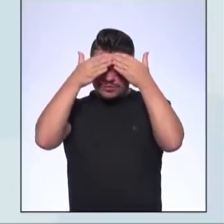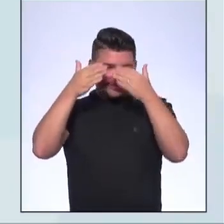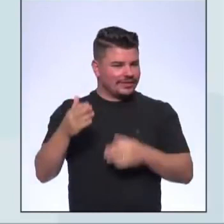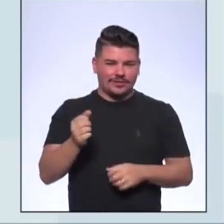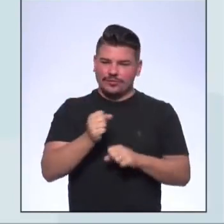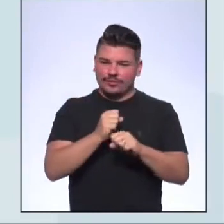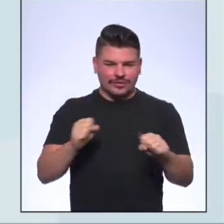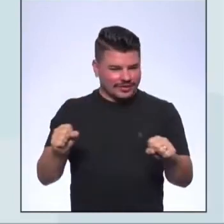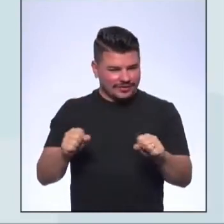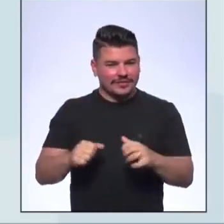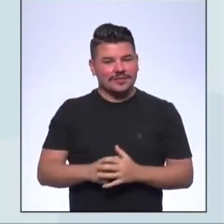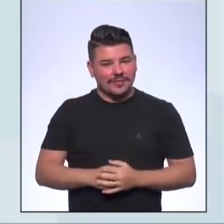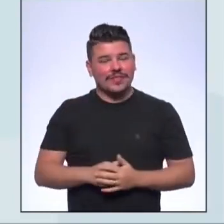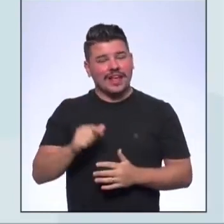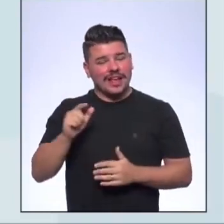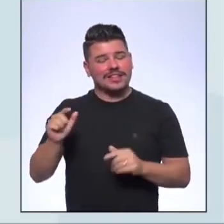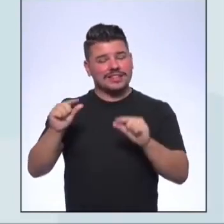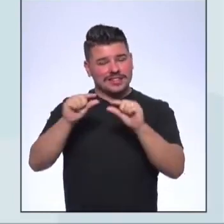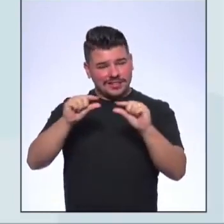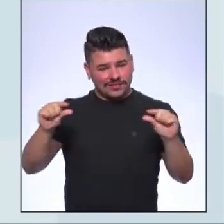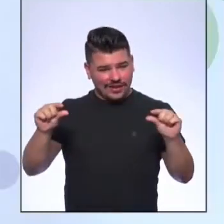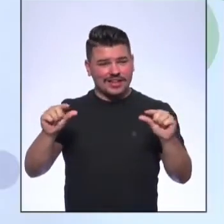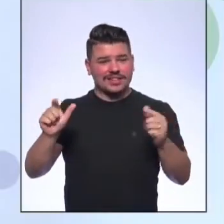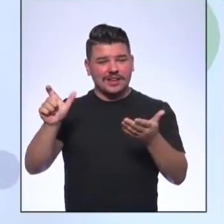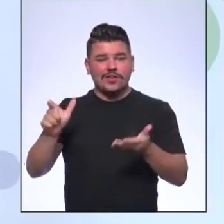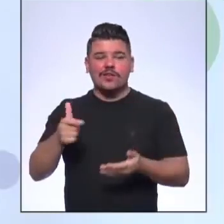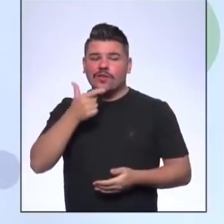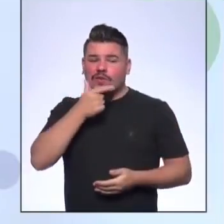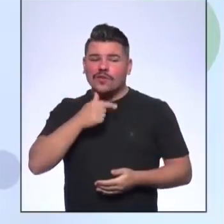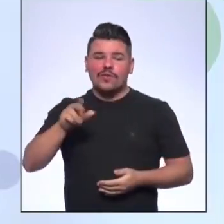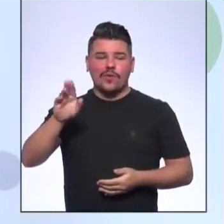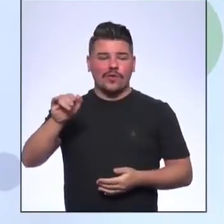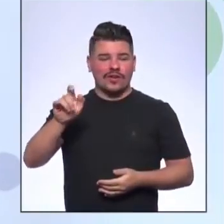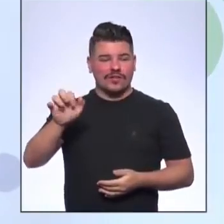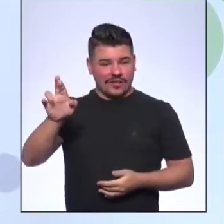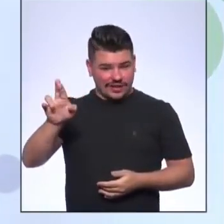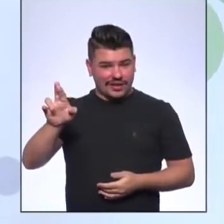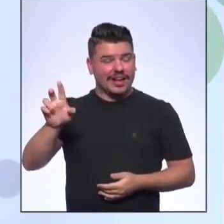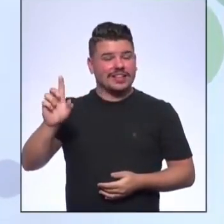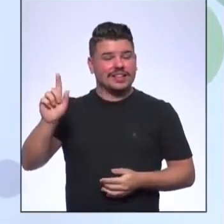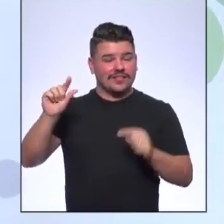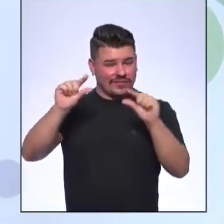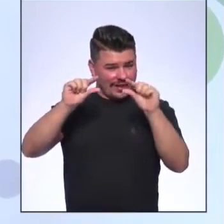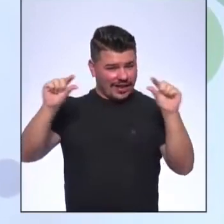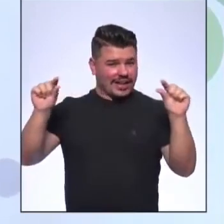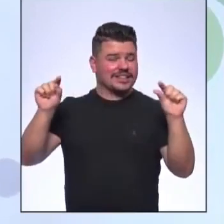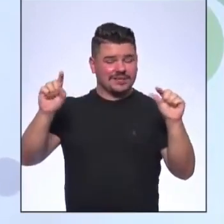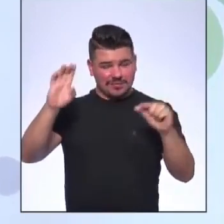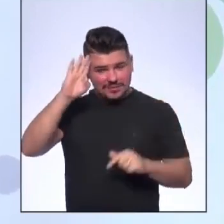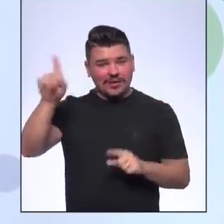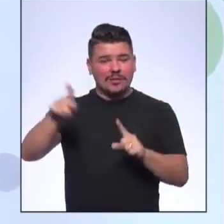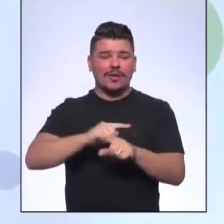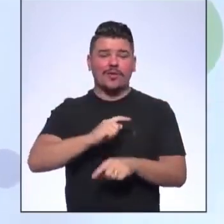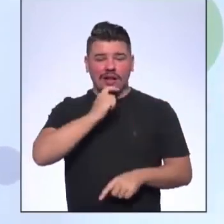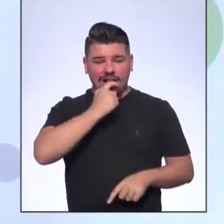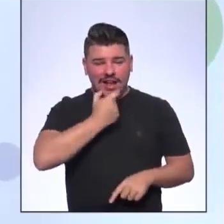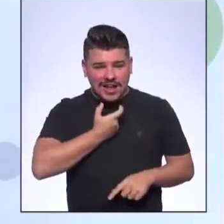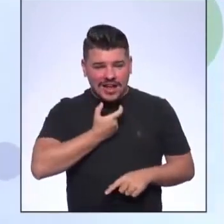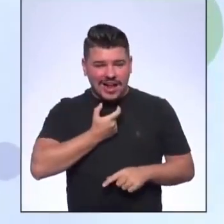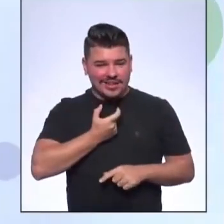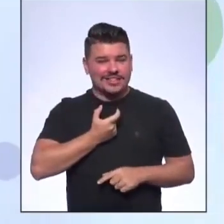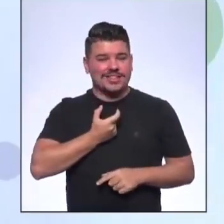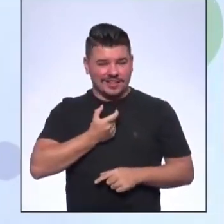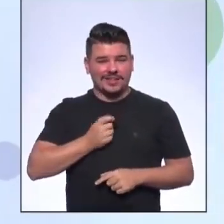original, tá? É uma frase atribuída ao Oliver, né? Muitas vezes eu vi essa frase ser atribuída ao Einstein, né? Então lembra que a atribuição, né? Tem muita